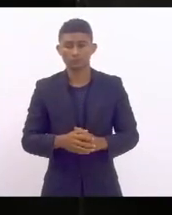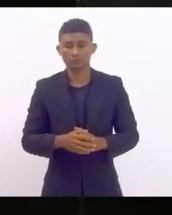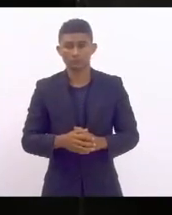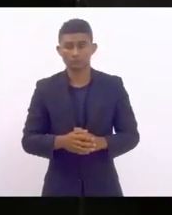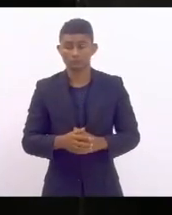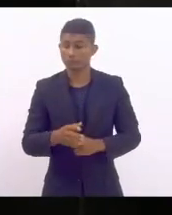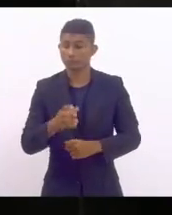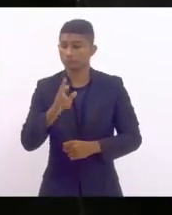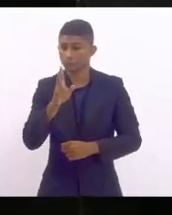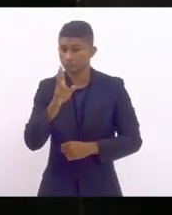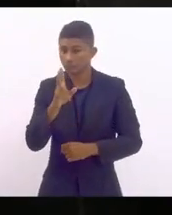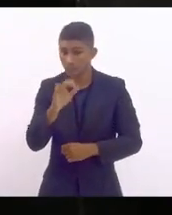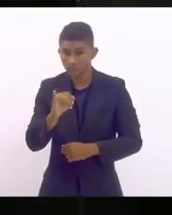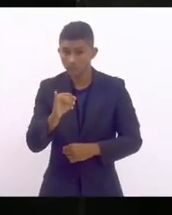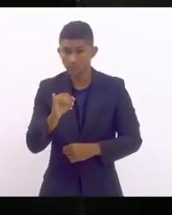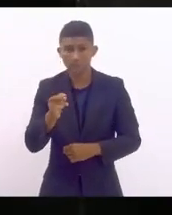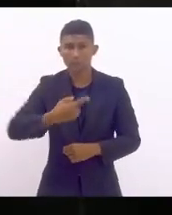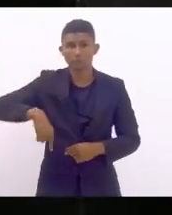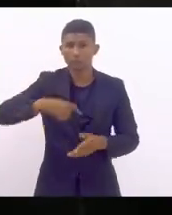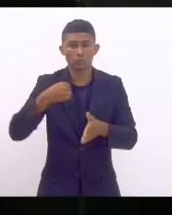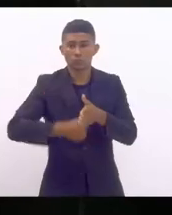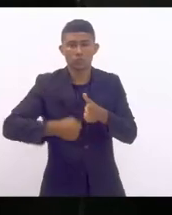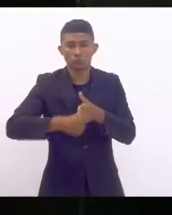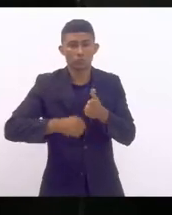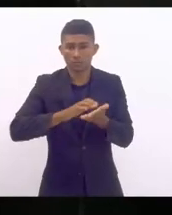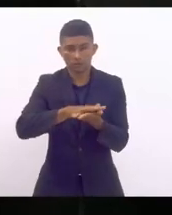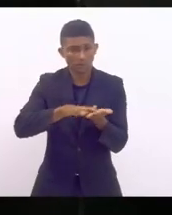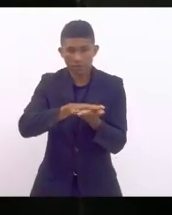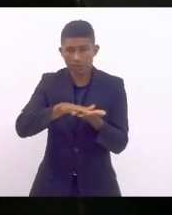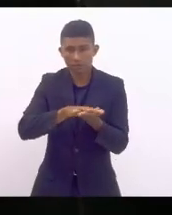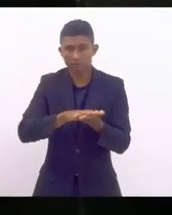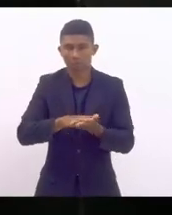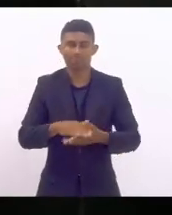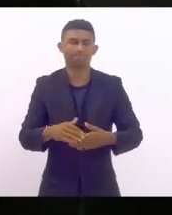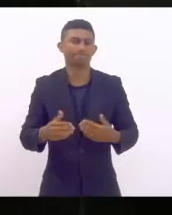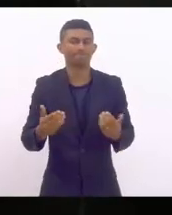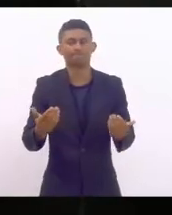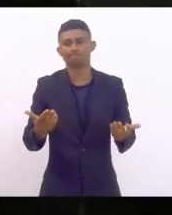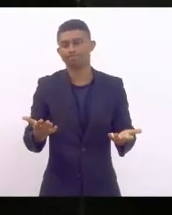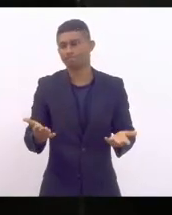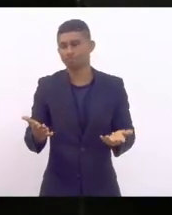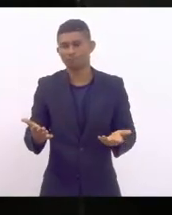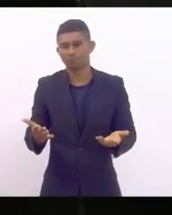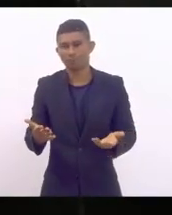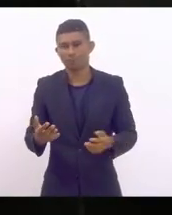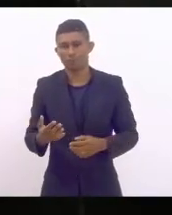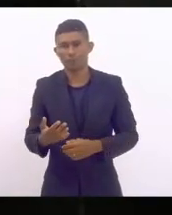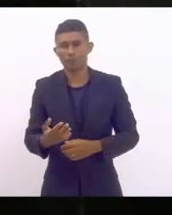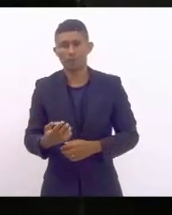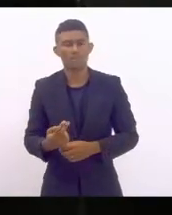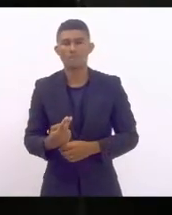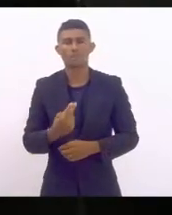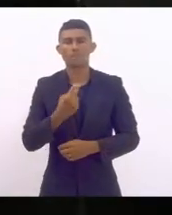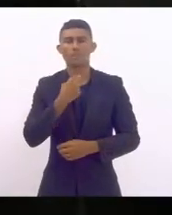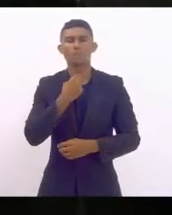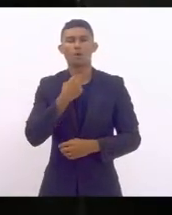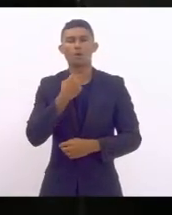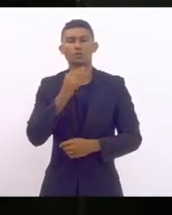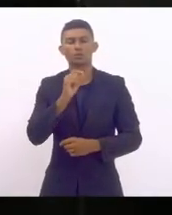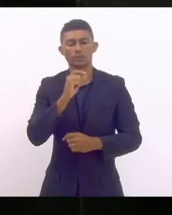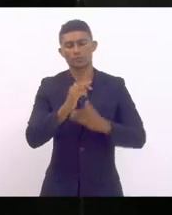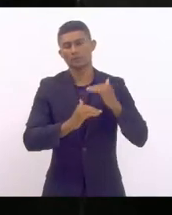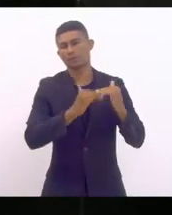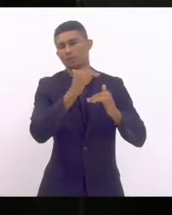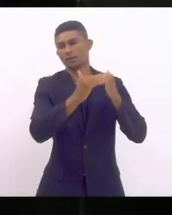irritou não acontecer não poder lá se falar em termos de desenvolvimento